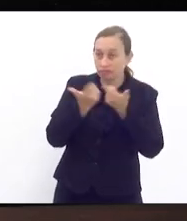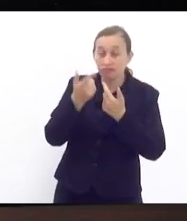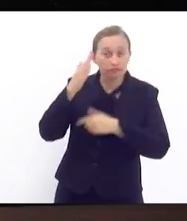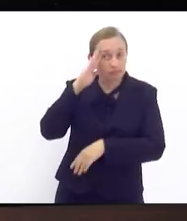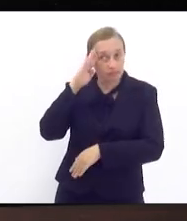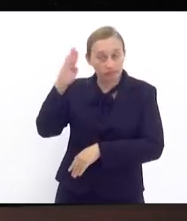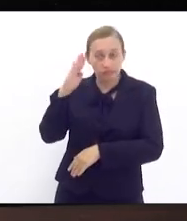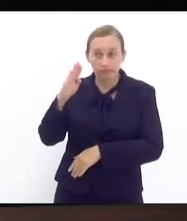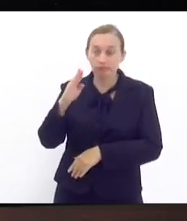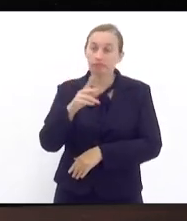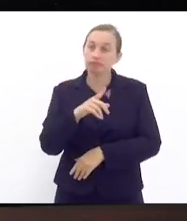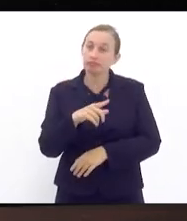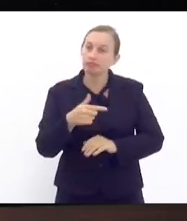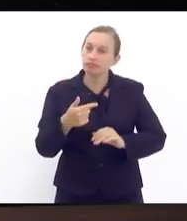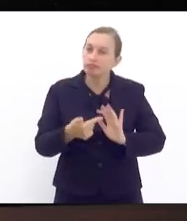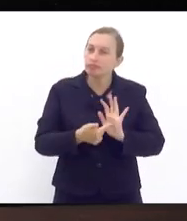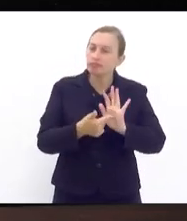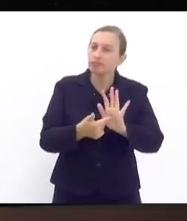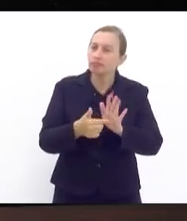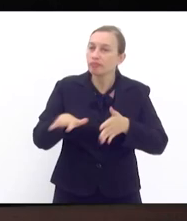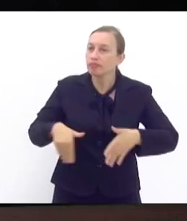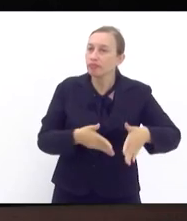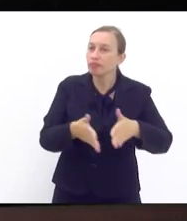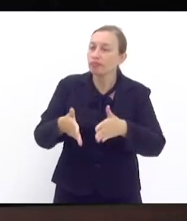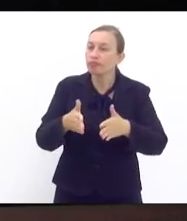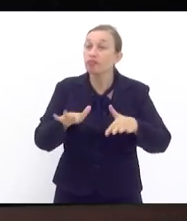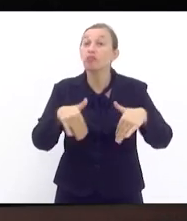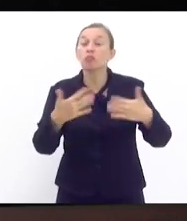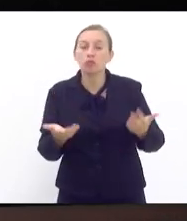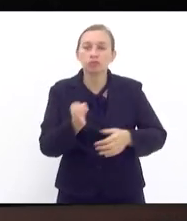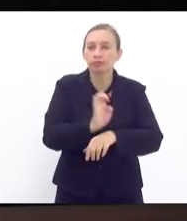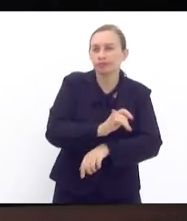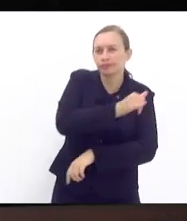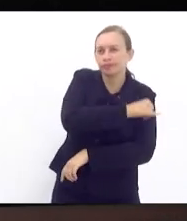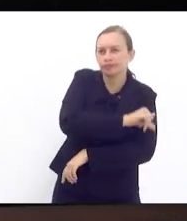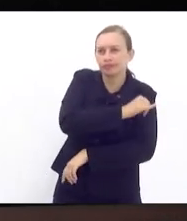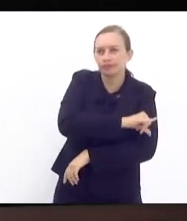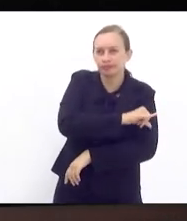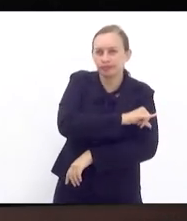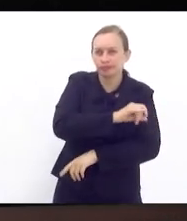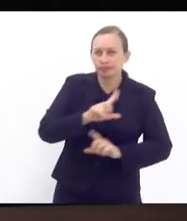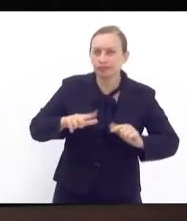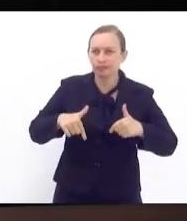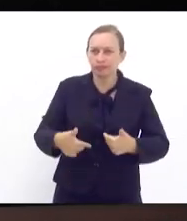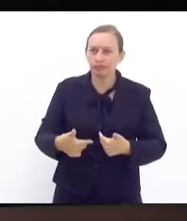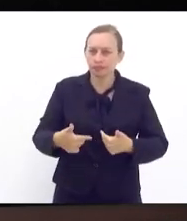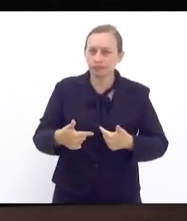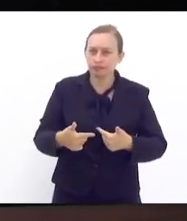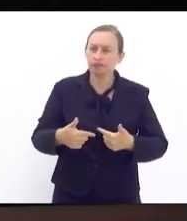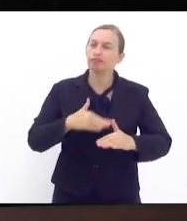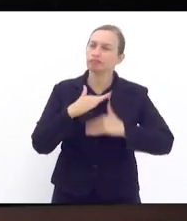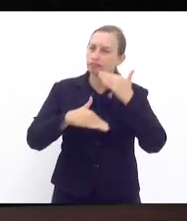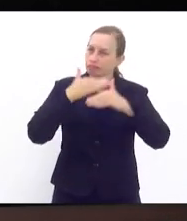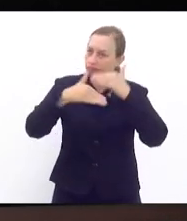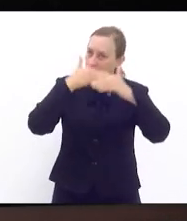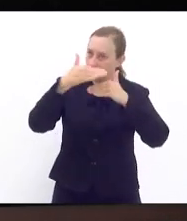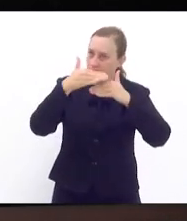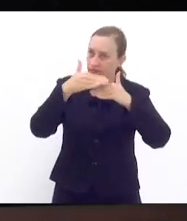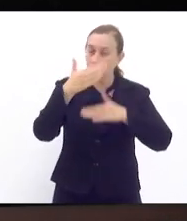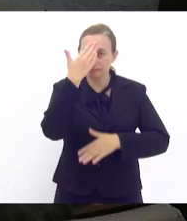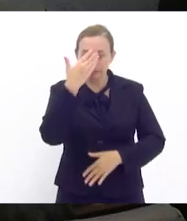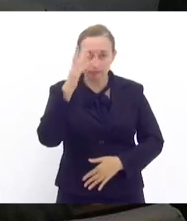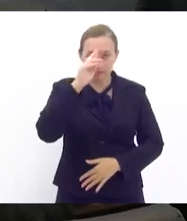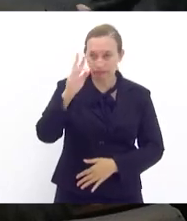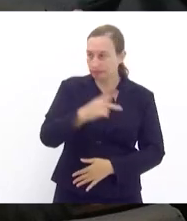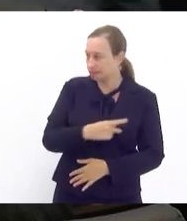fundamentais para a gente apontar quais os caminhos o Estado do Rio de Janeiro vai percorrer rumo ao desenvolvimento. Muito obrigado,